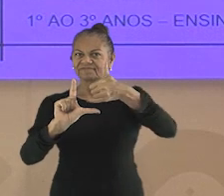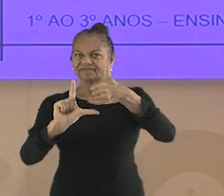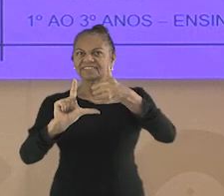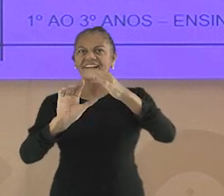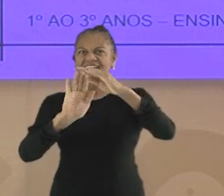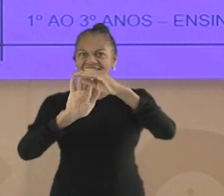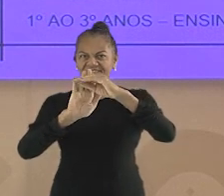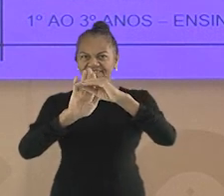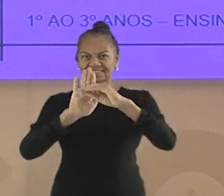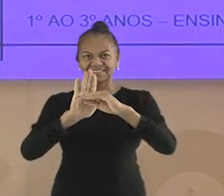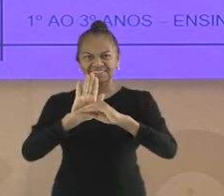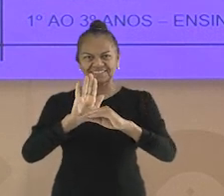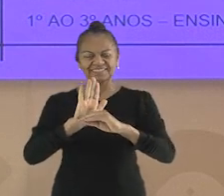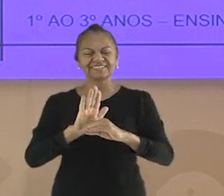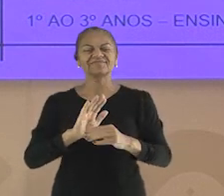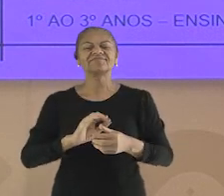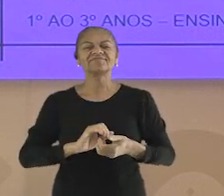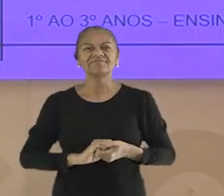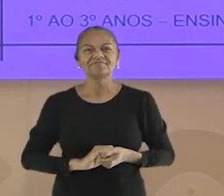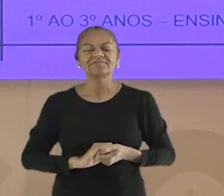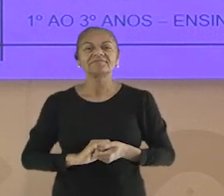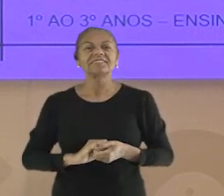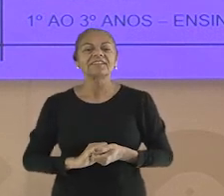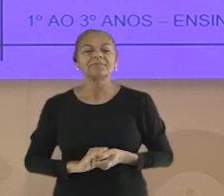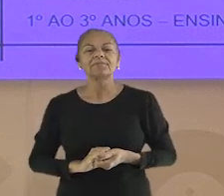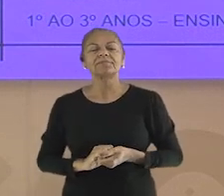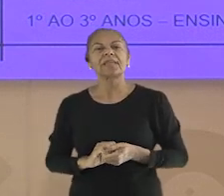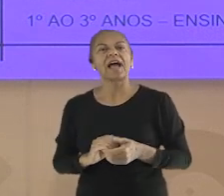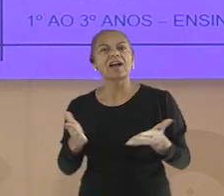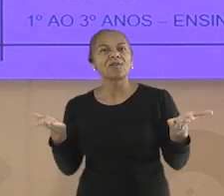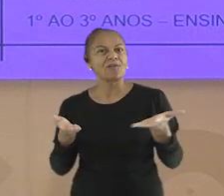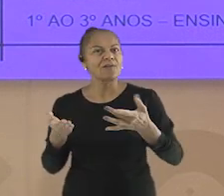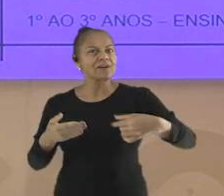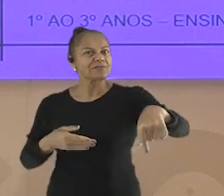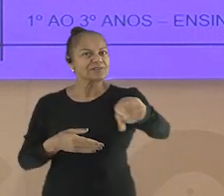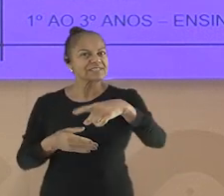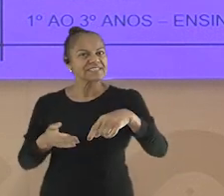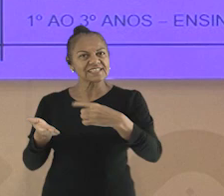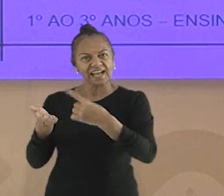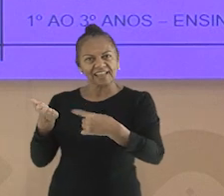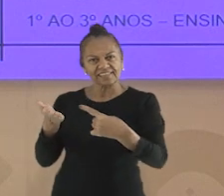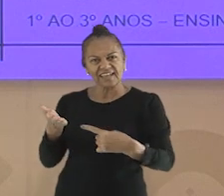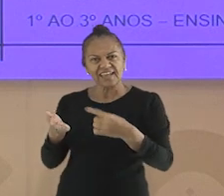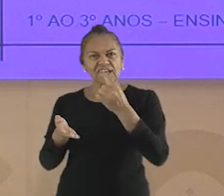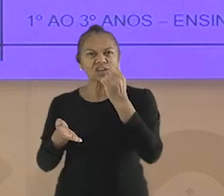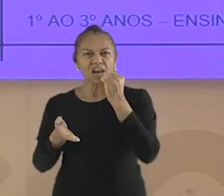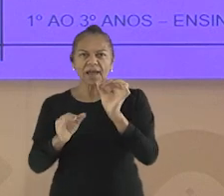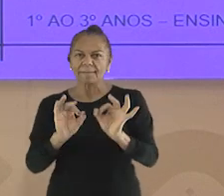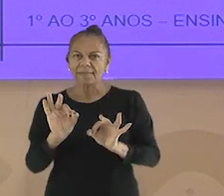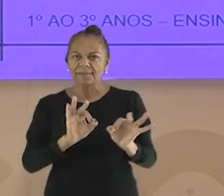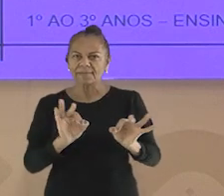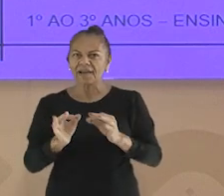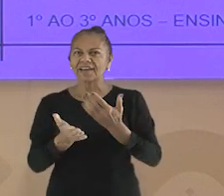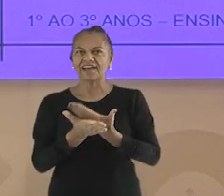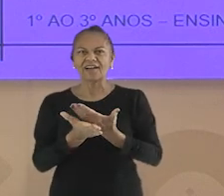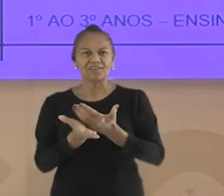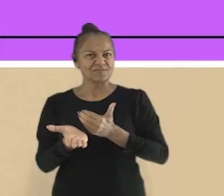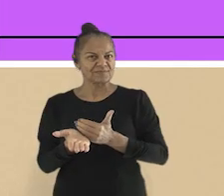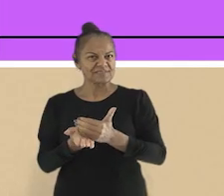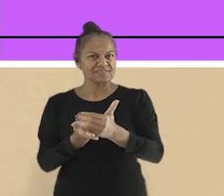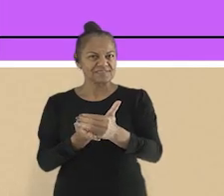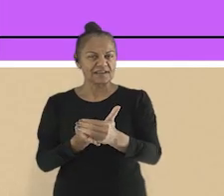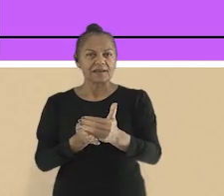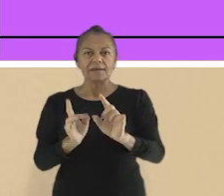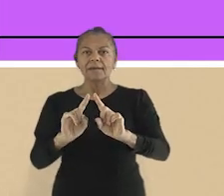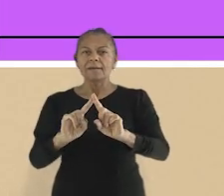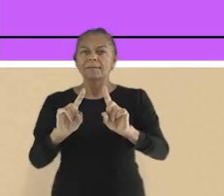para acessar a lista de presença, ok? Então, prepare o caderno e o lápis, que a nossa aula já vai começar.